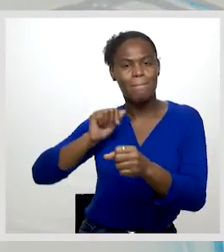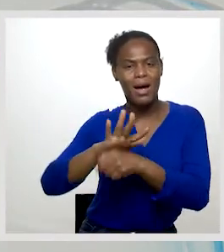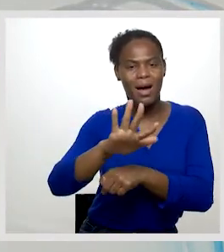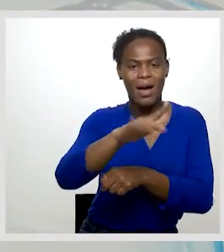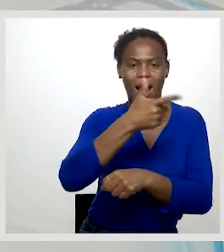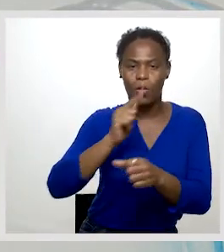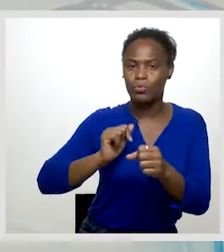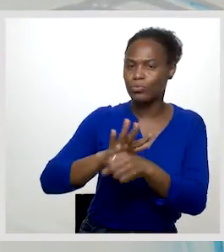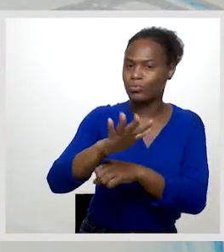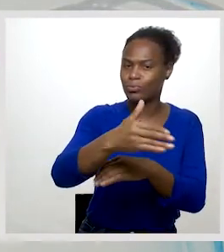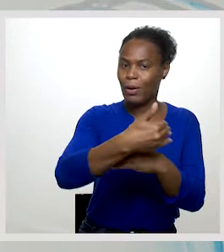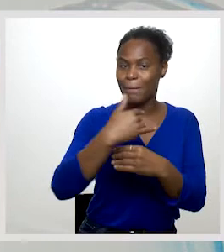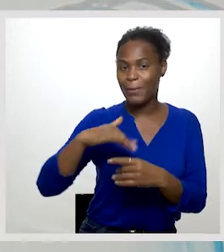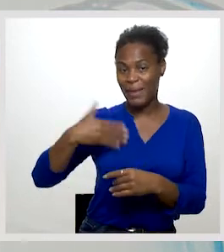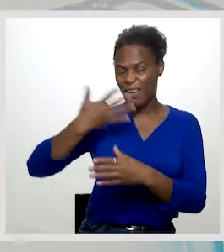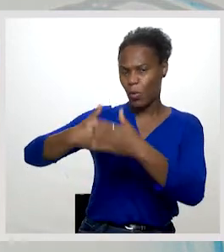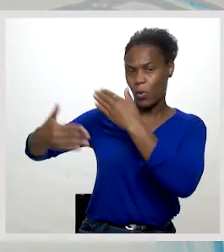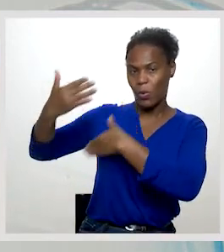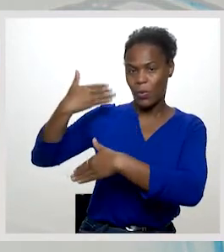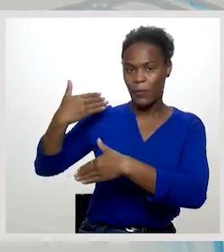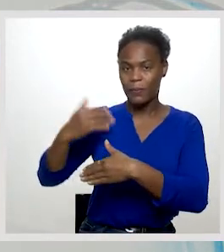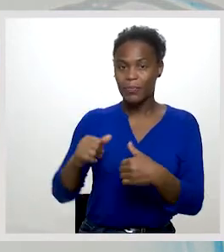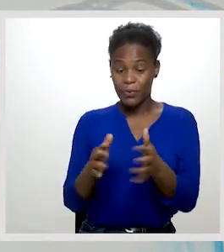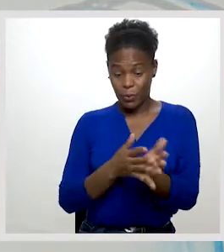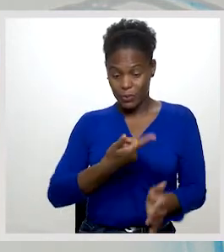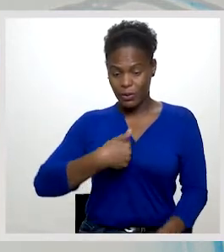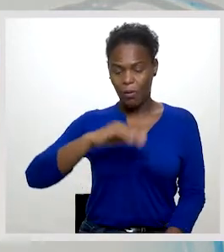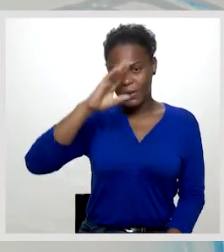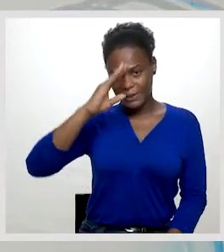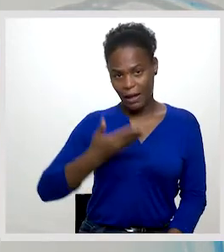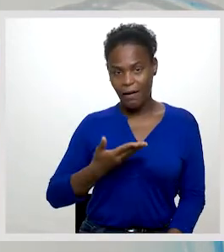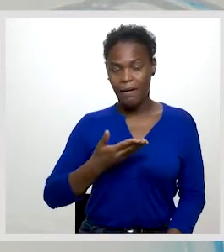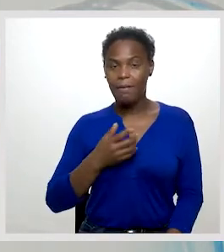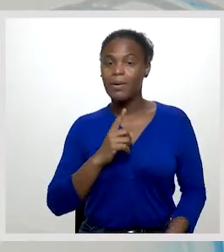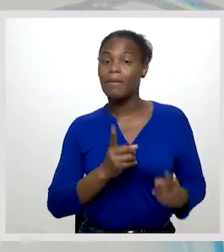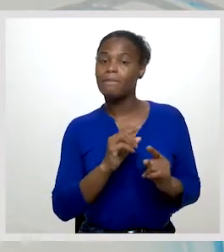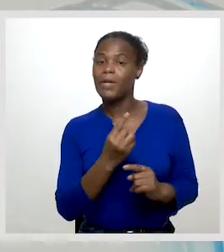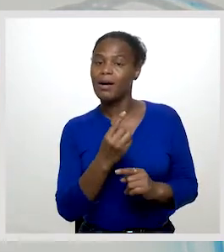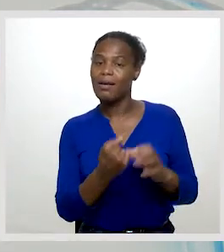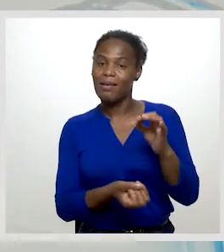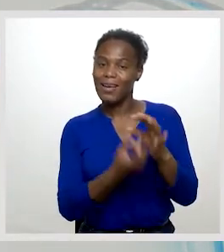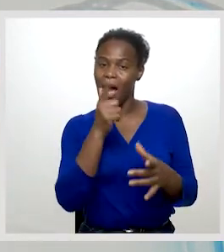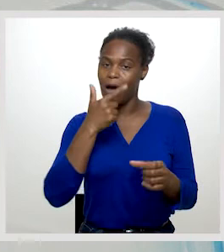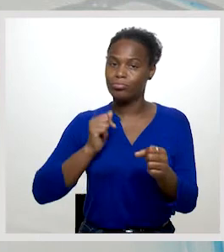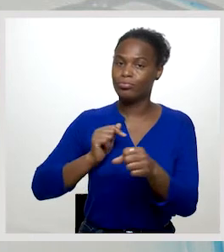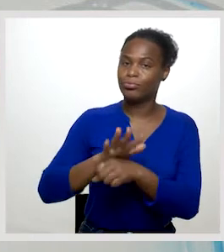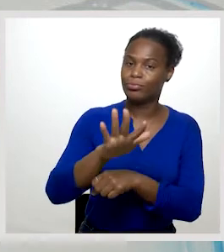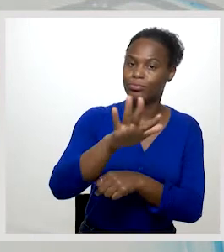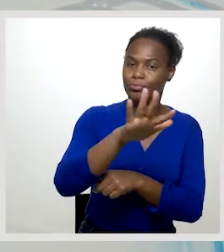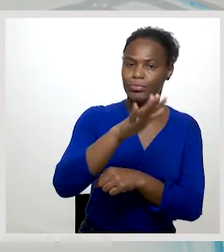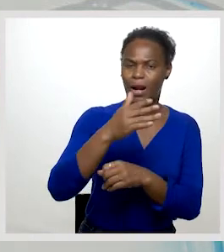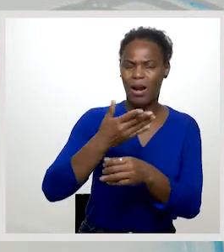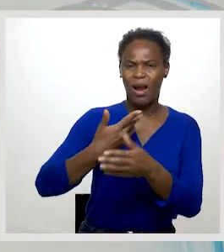mares, oceano primitivo. E como todos nós sabemos, para a formação do oceano